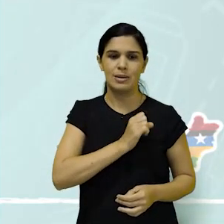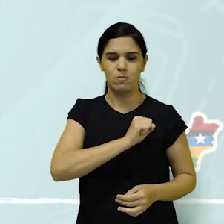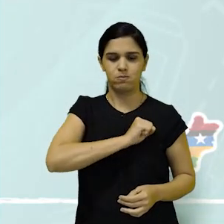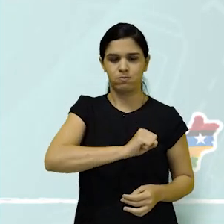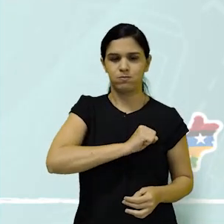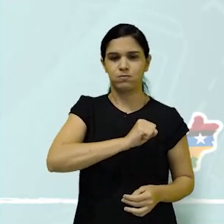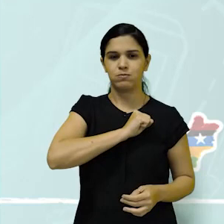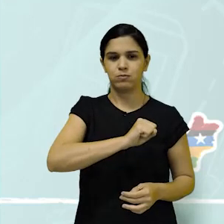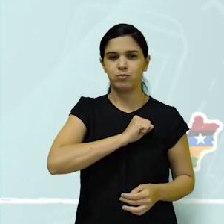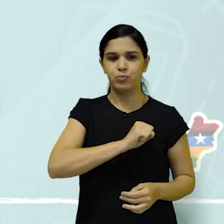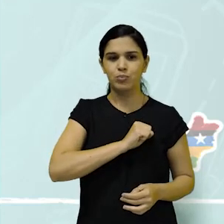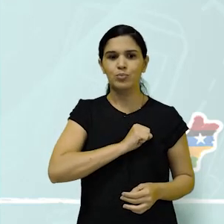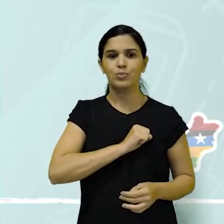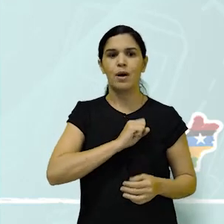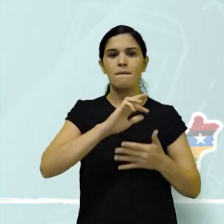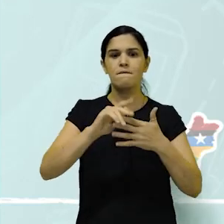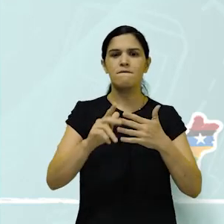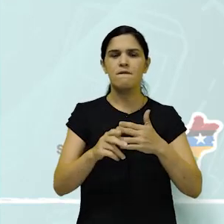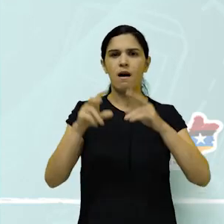conceito,